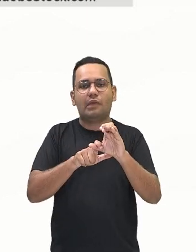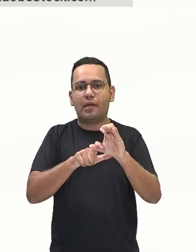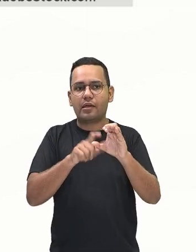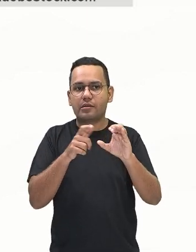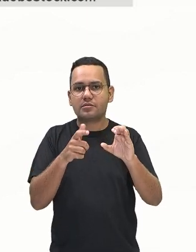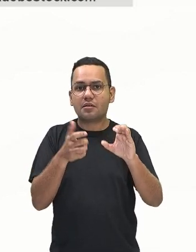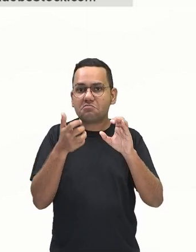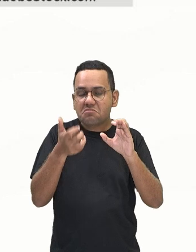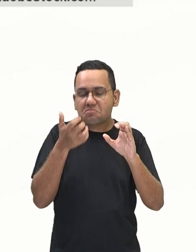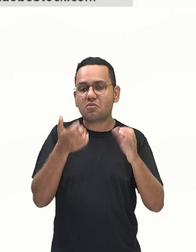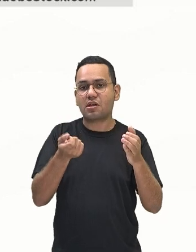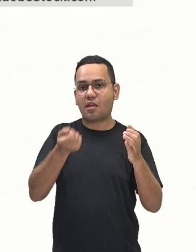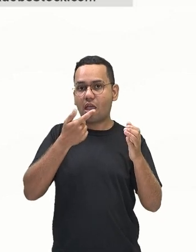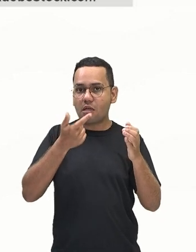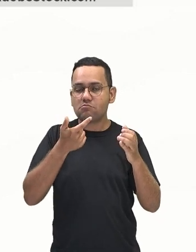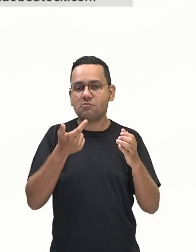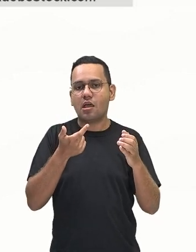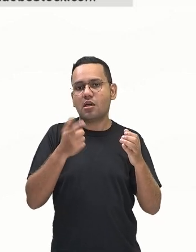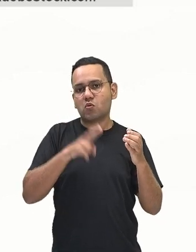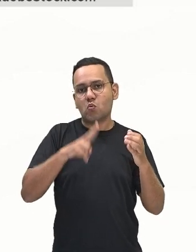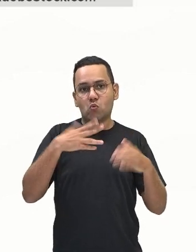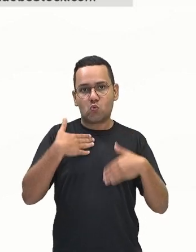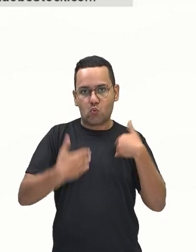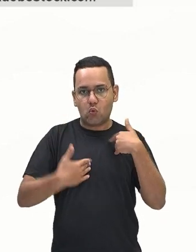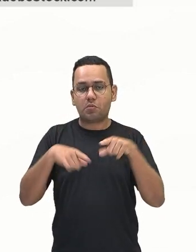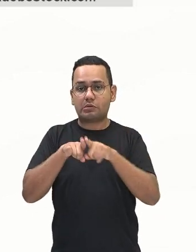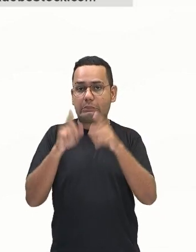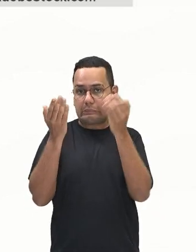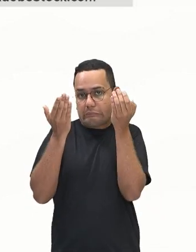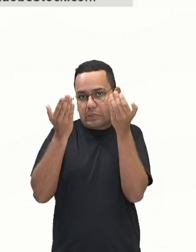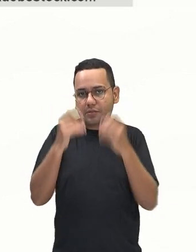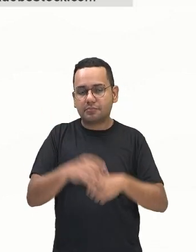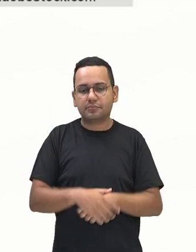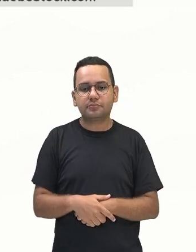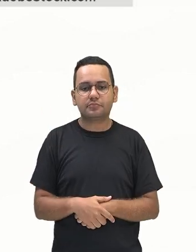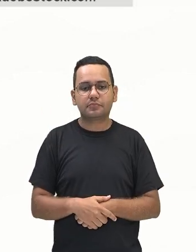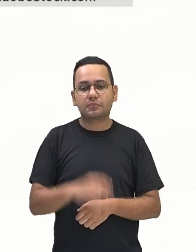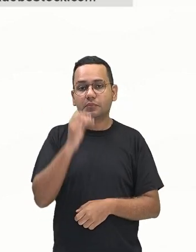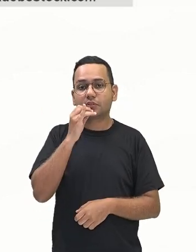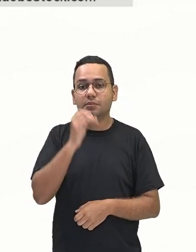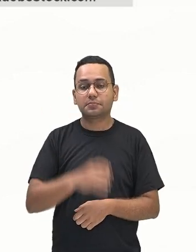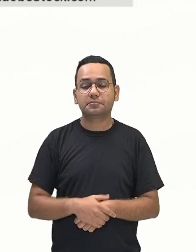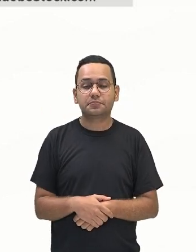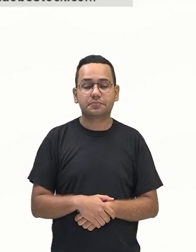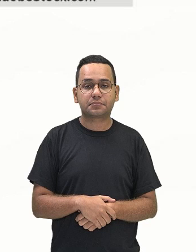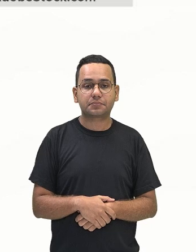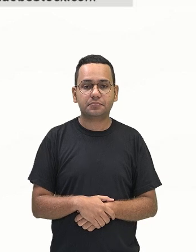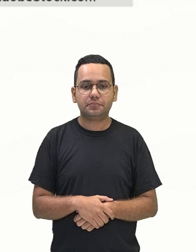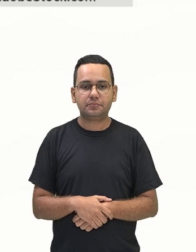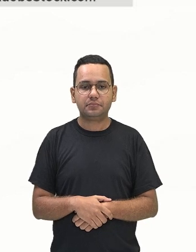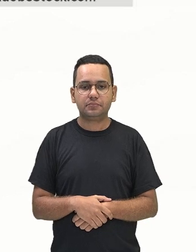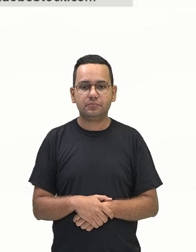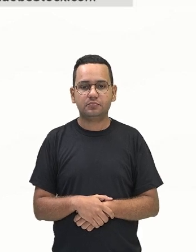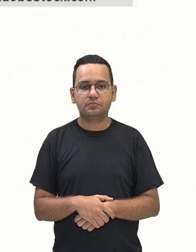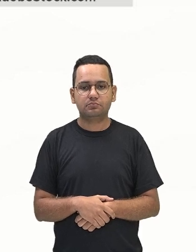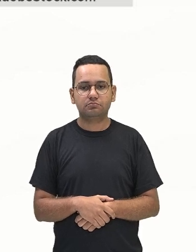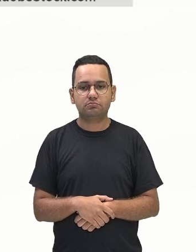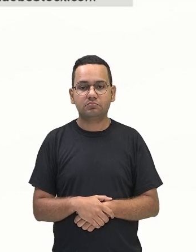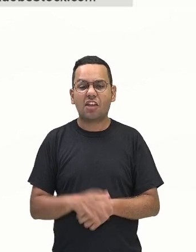medicamentos eles têm potencial para causar ali, digamos, você ficar dependente,